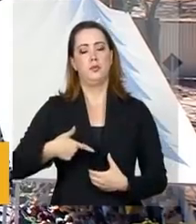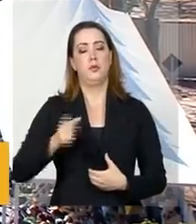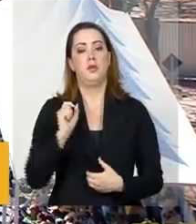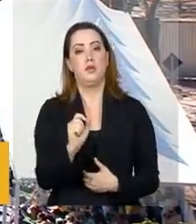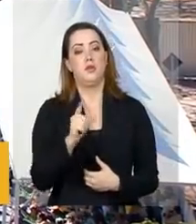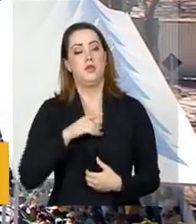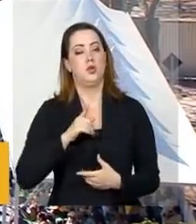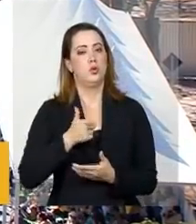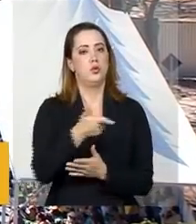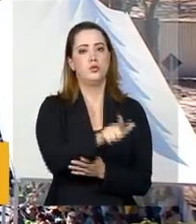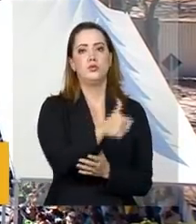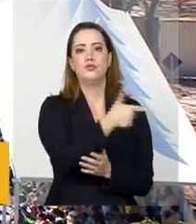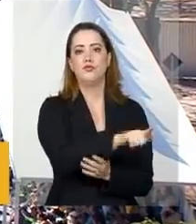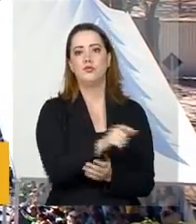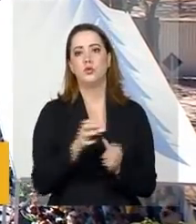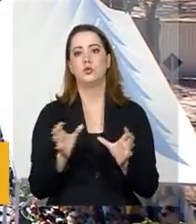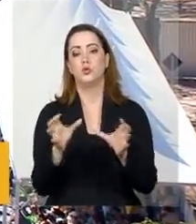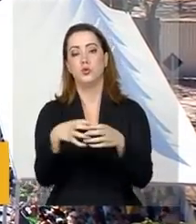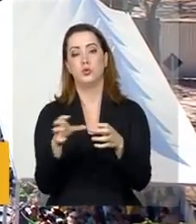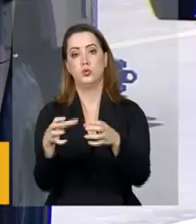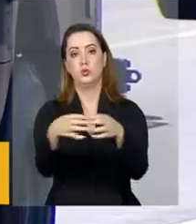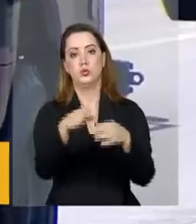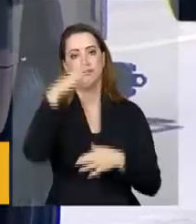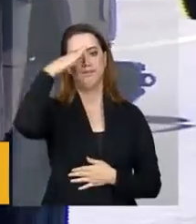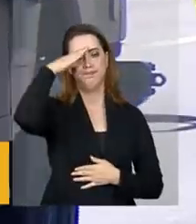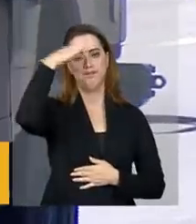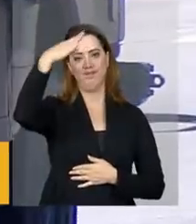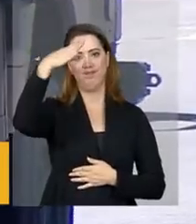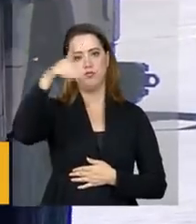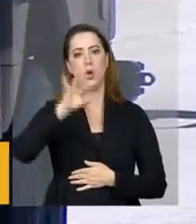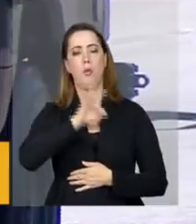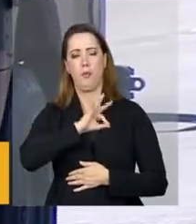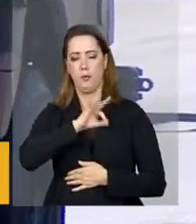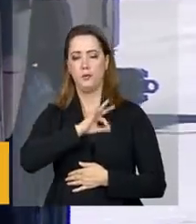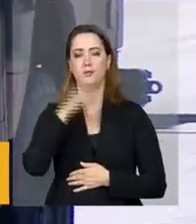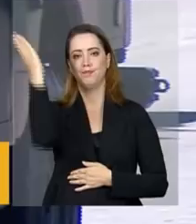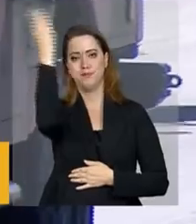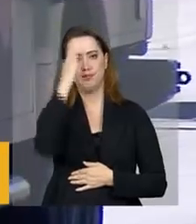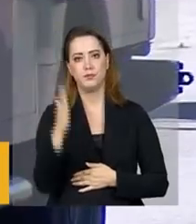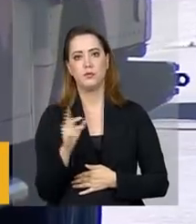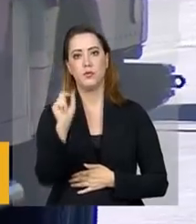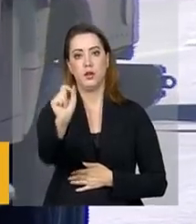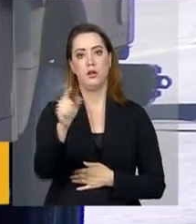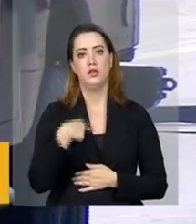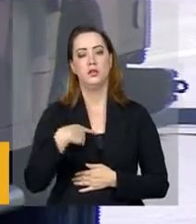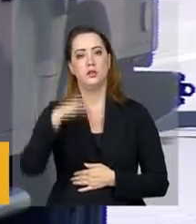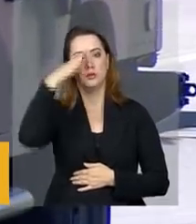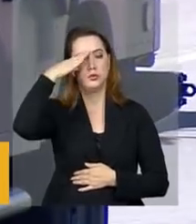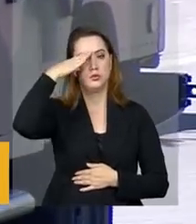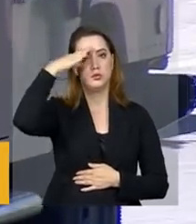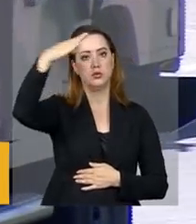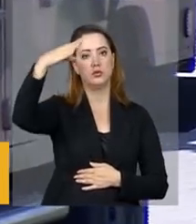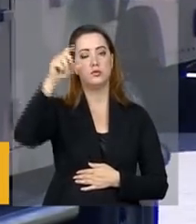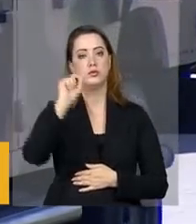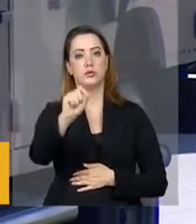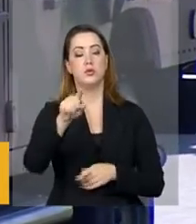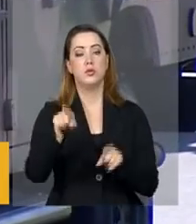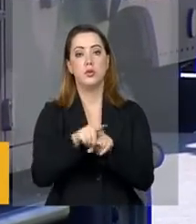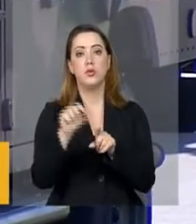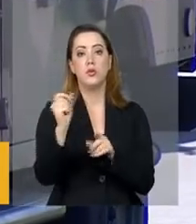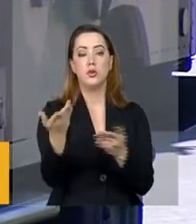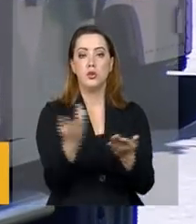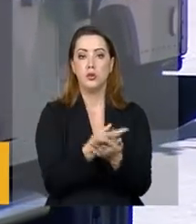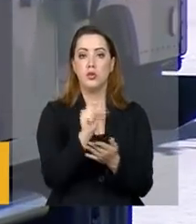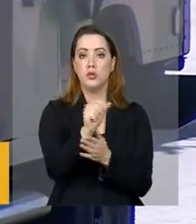militares e policiais do país. O comandante do desfile militar é o General de Brigada Rioso Iqueda, comandante